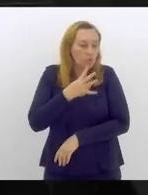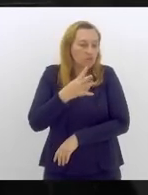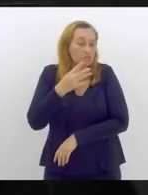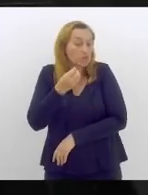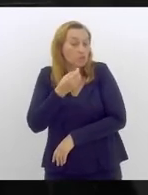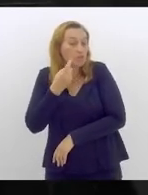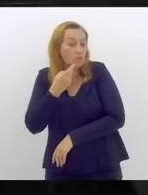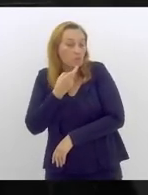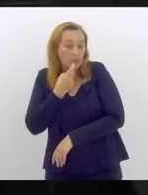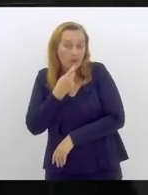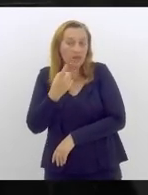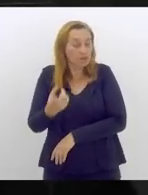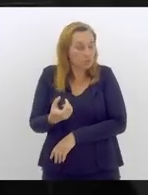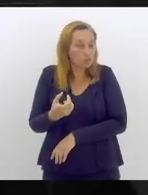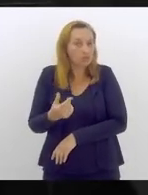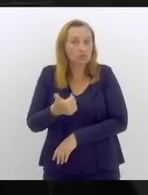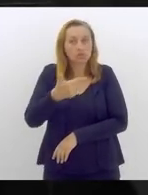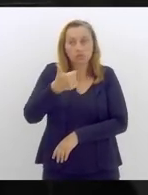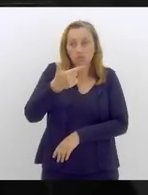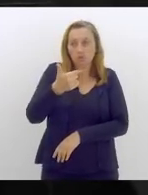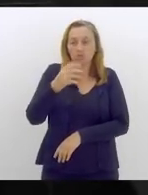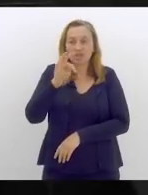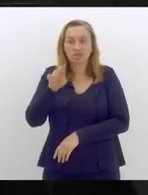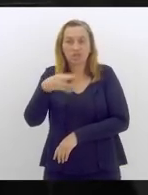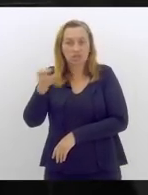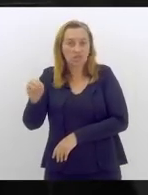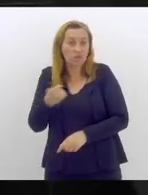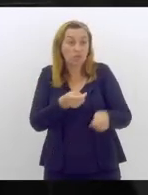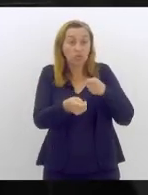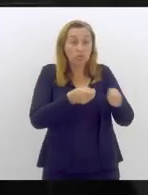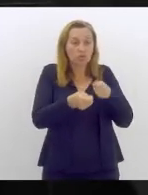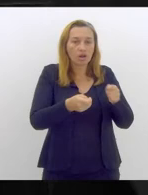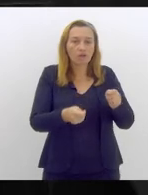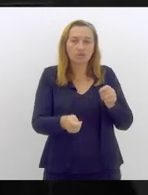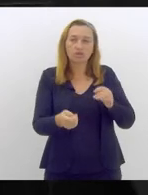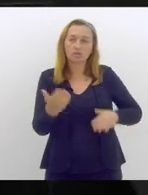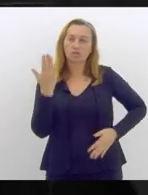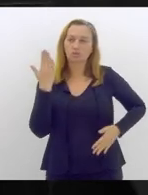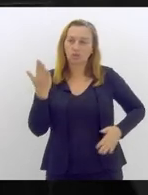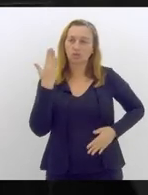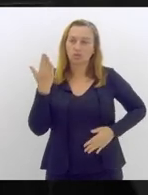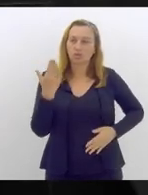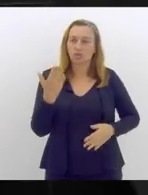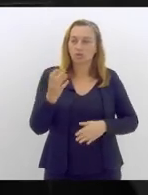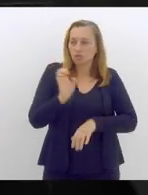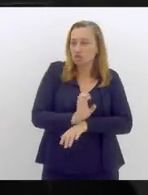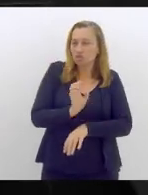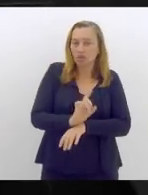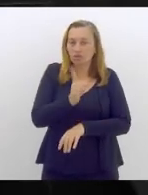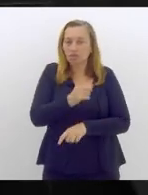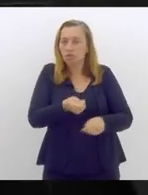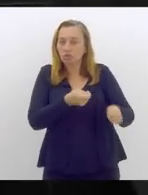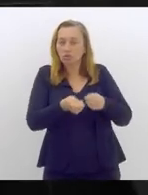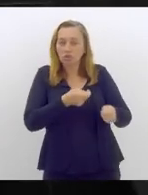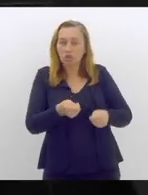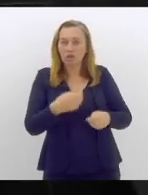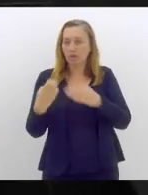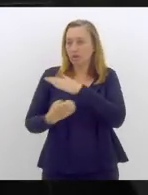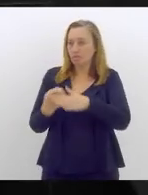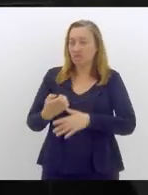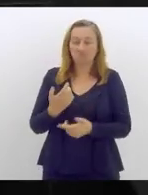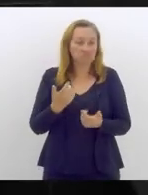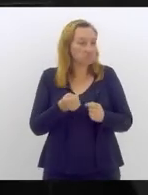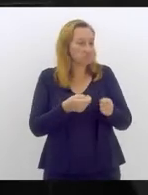situações vexatórias como 12 Estações te ajudo controladas pelo crime o estado não controla nem a concessionária controla uma vergonha